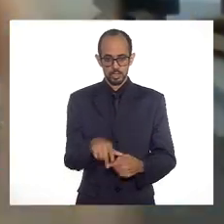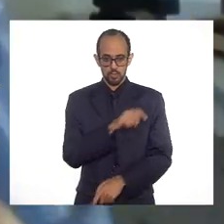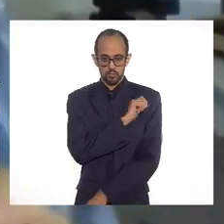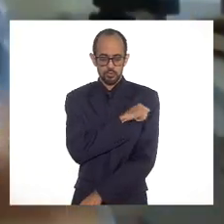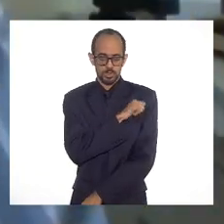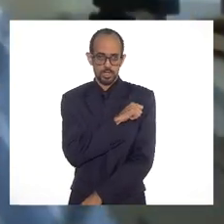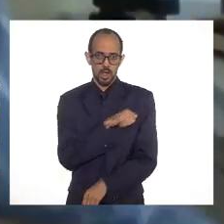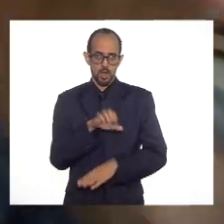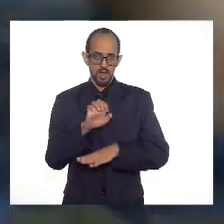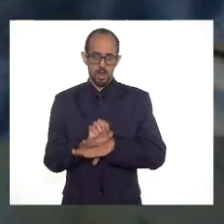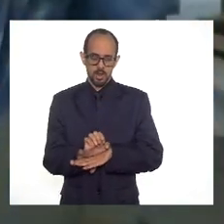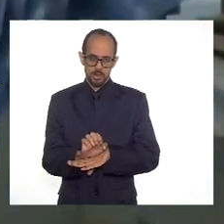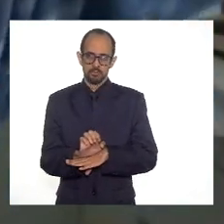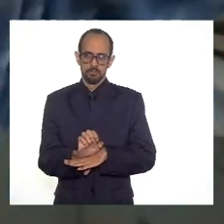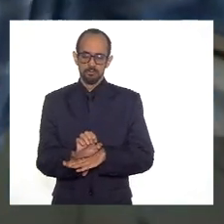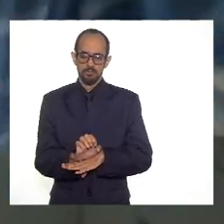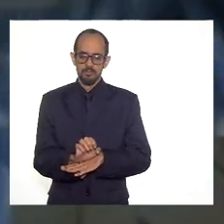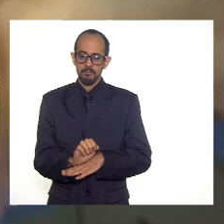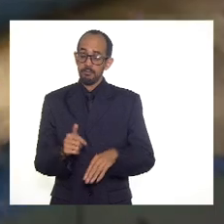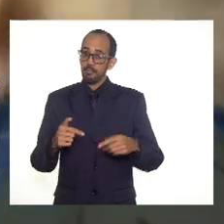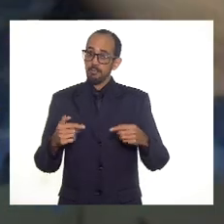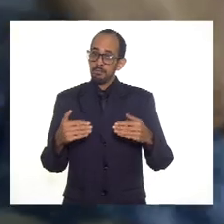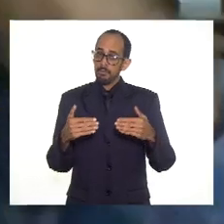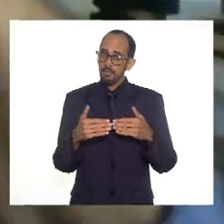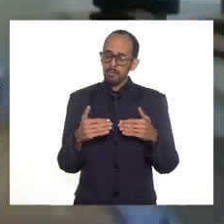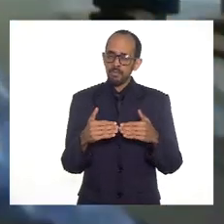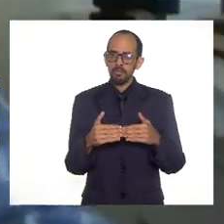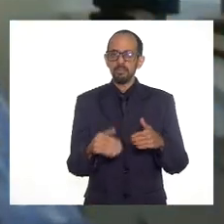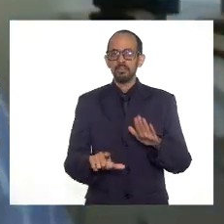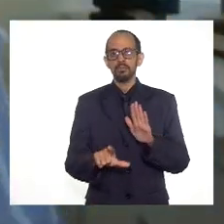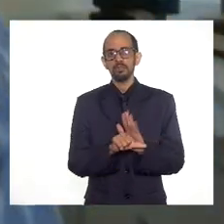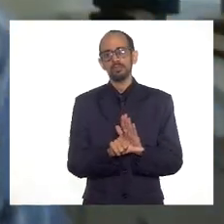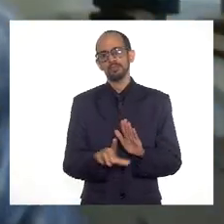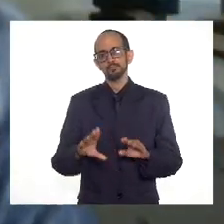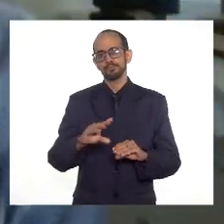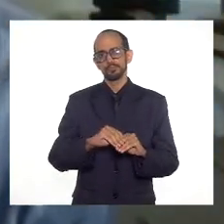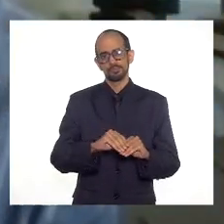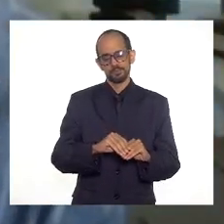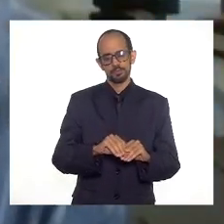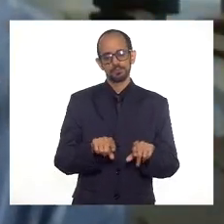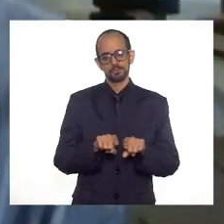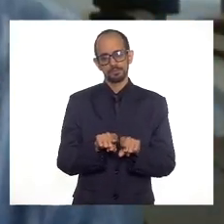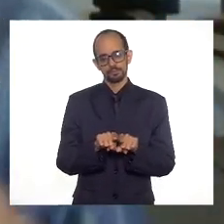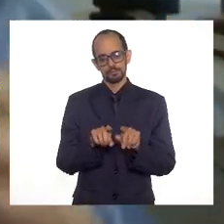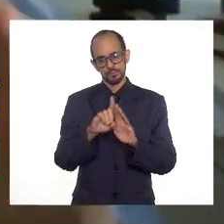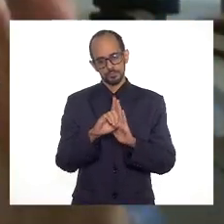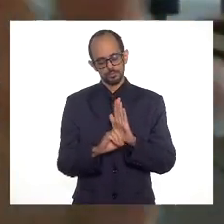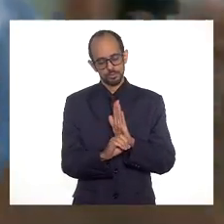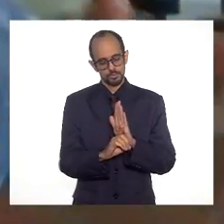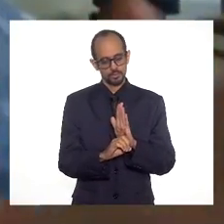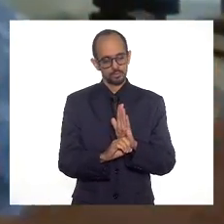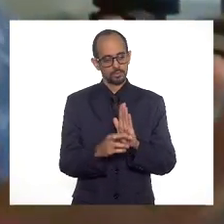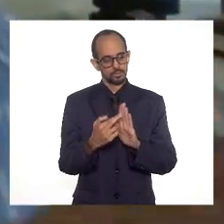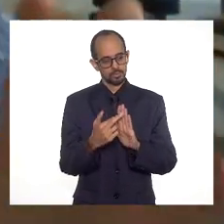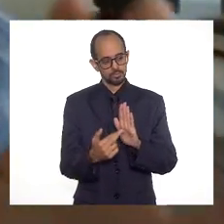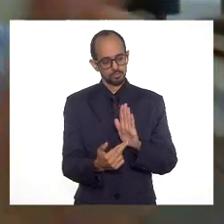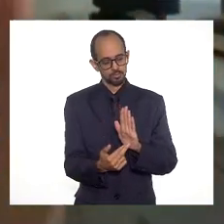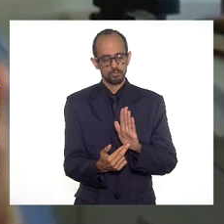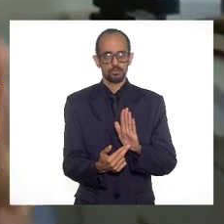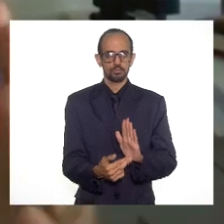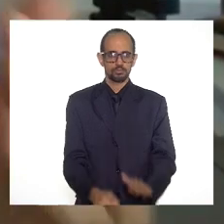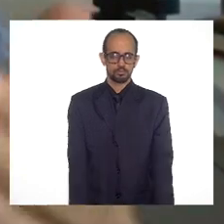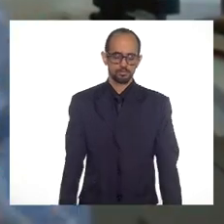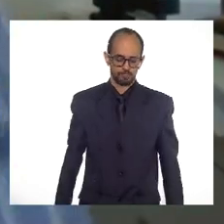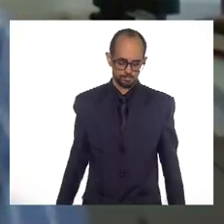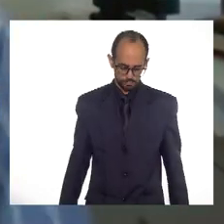fiscal do Estado, consoante as duas leis complementares e o decreto regulamentador.